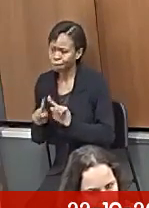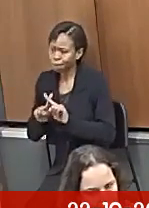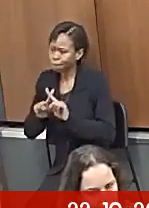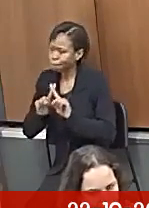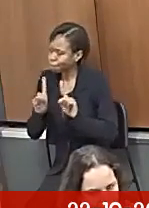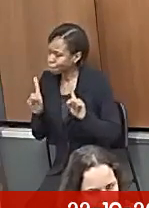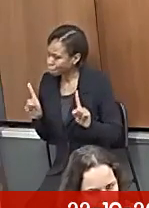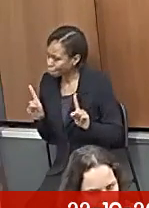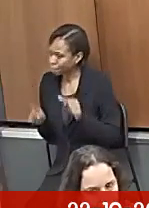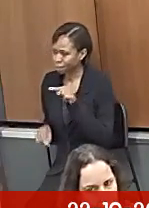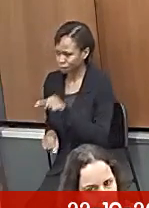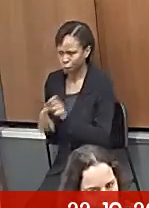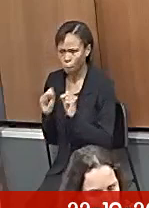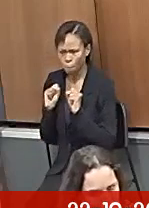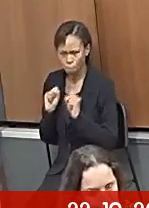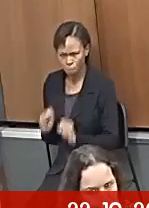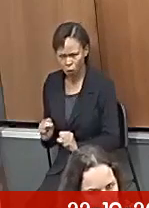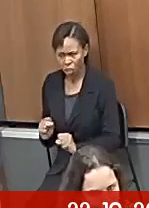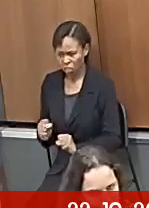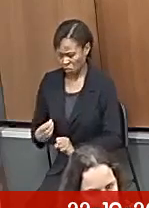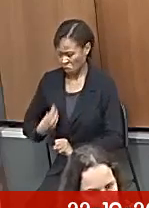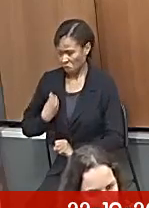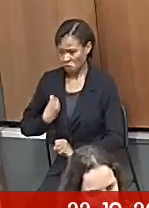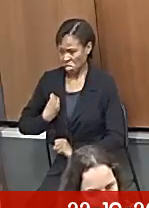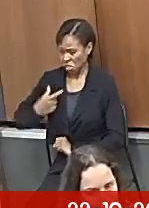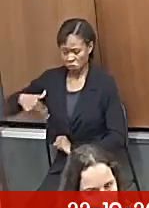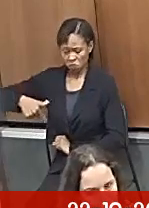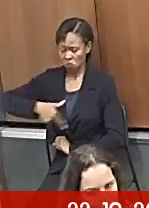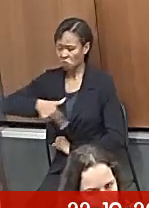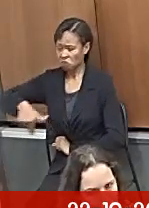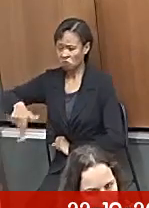Mas ele pode caminhar para onde ele quiser ir.